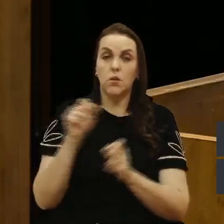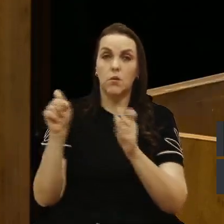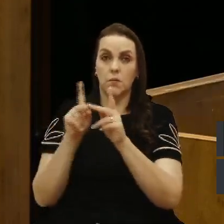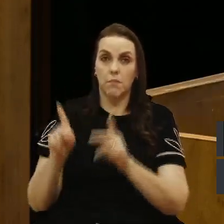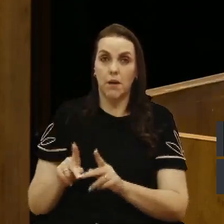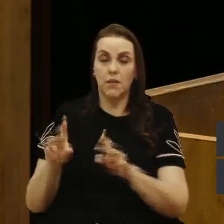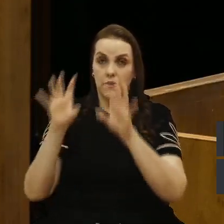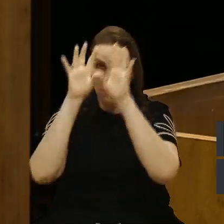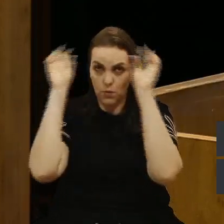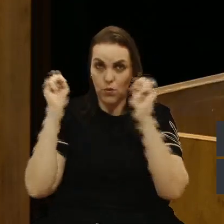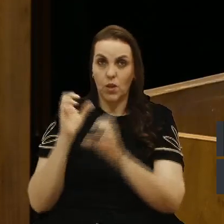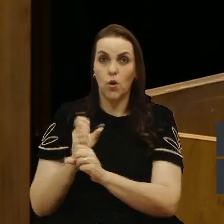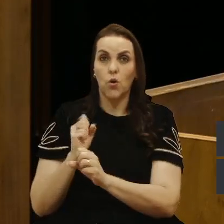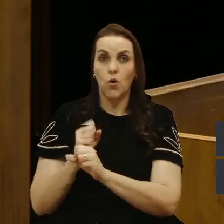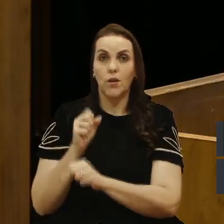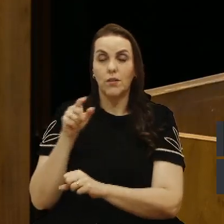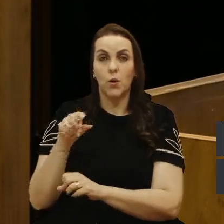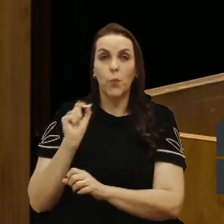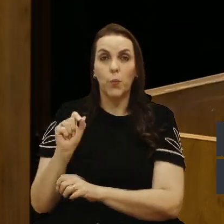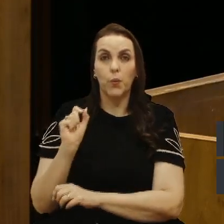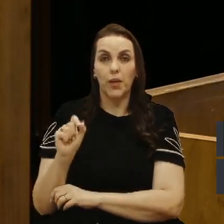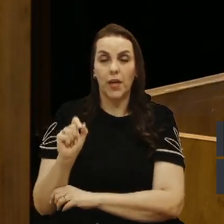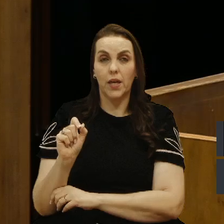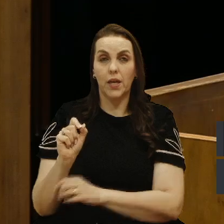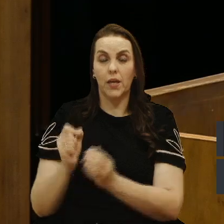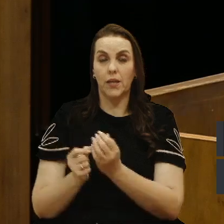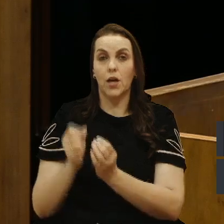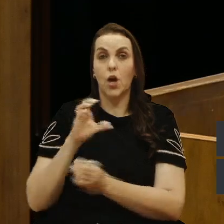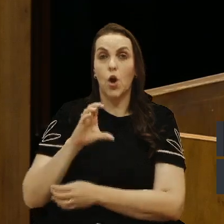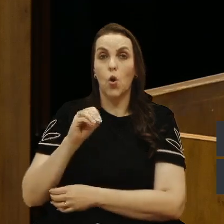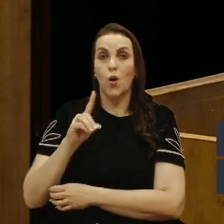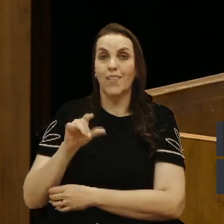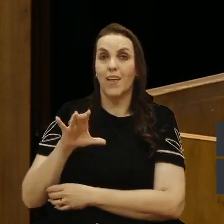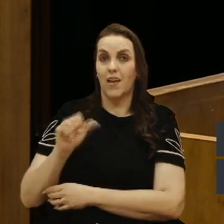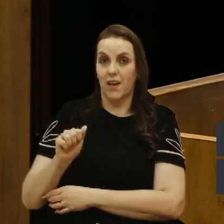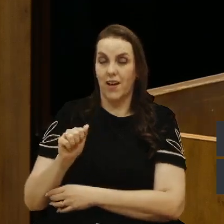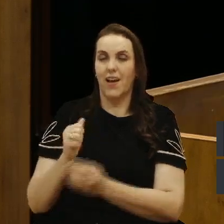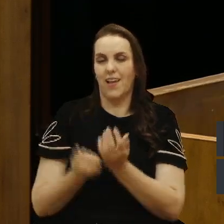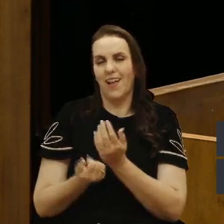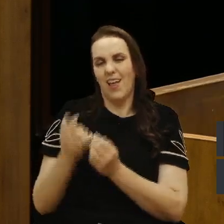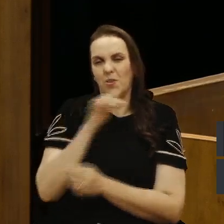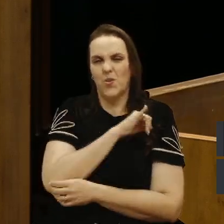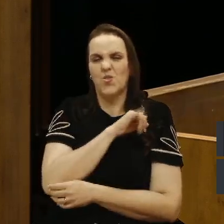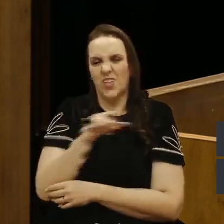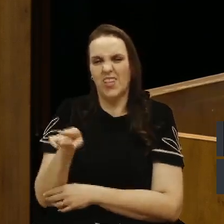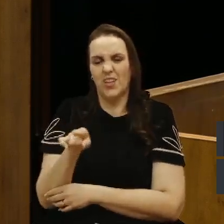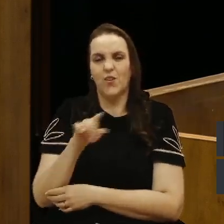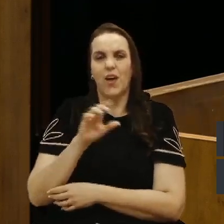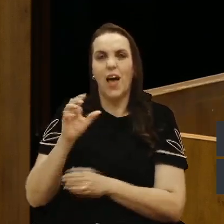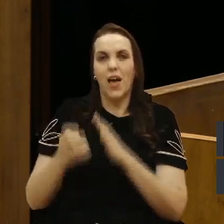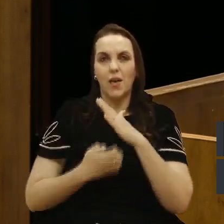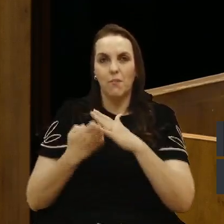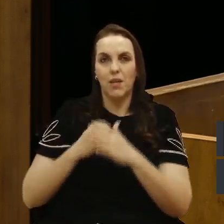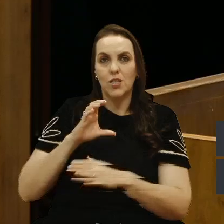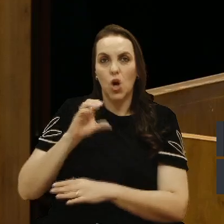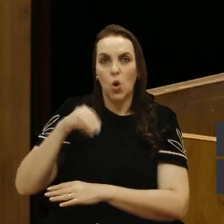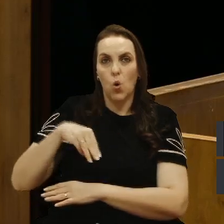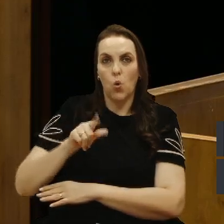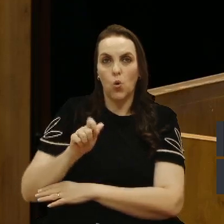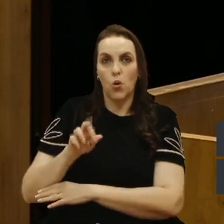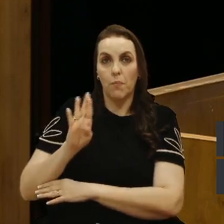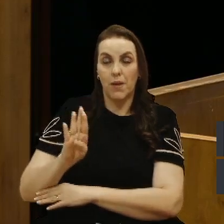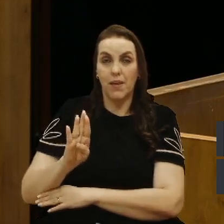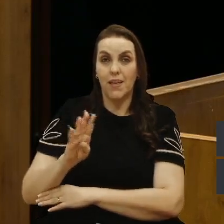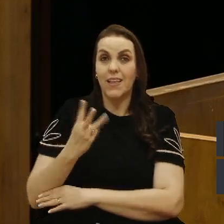de que a Codeca Carioca Fluminense, a Conlurb, realiza um valor até 30%